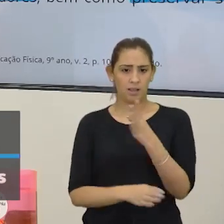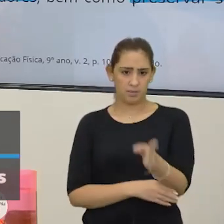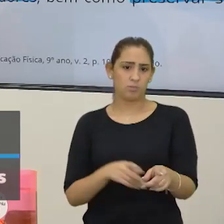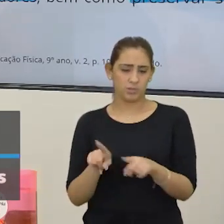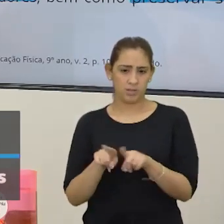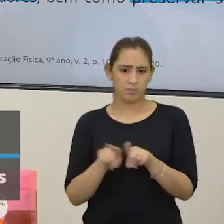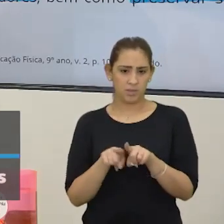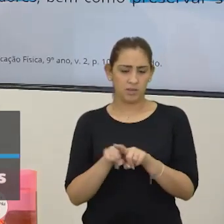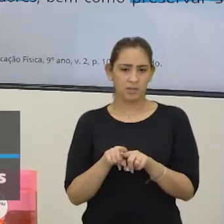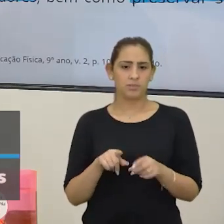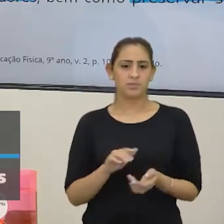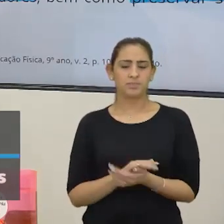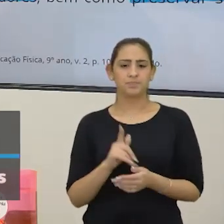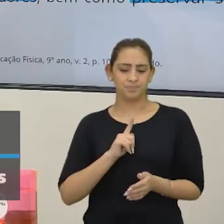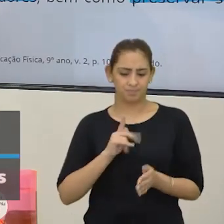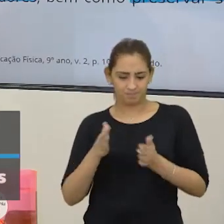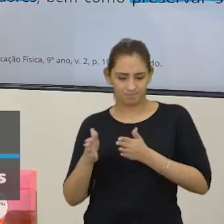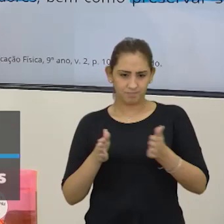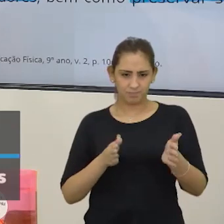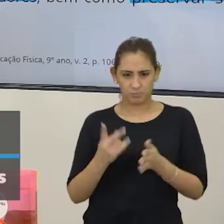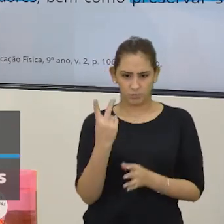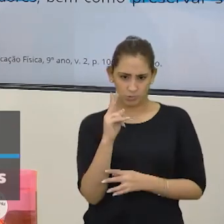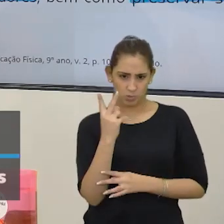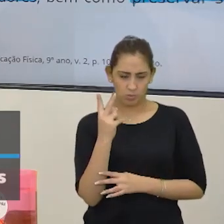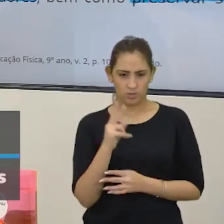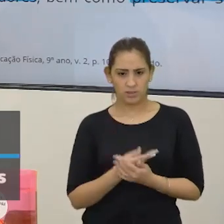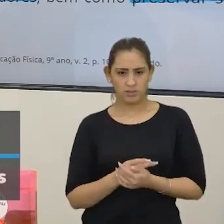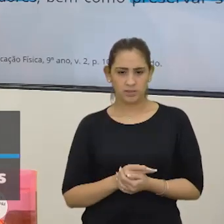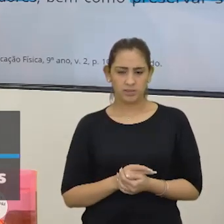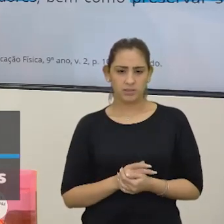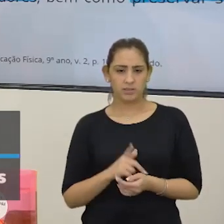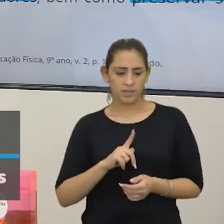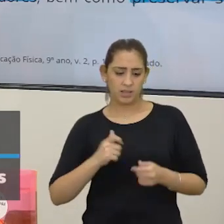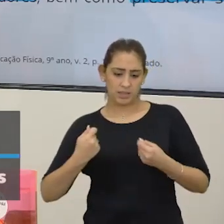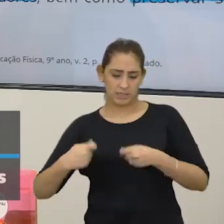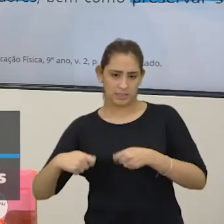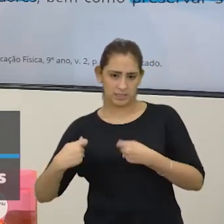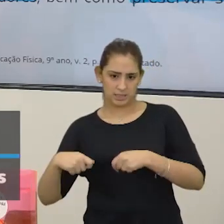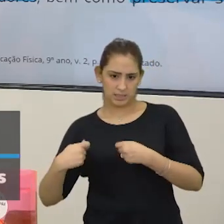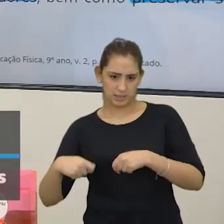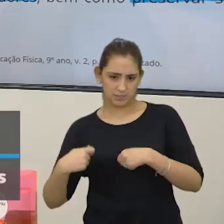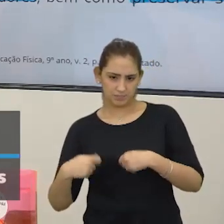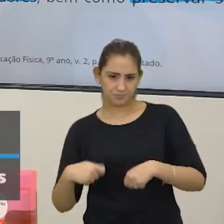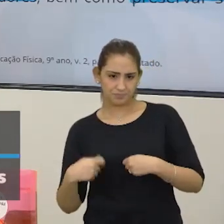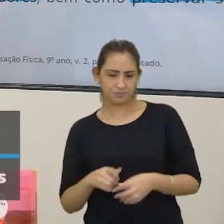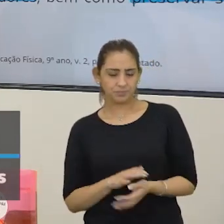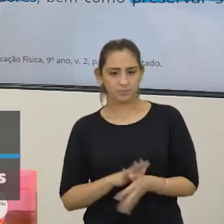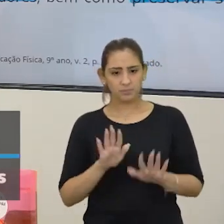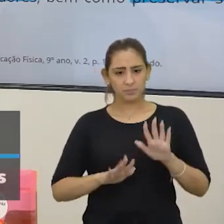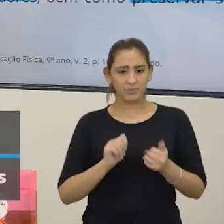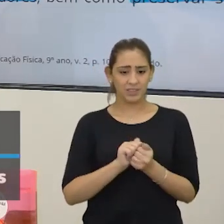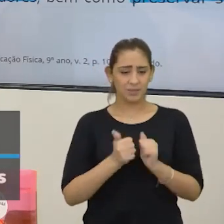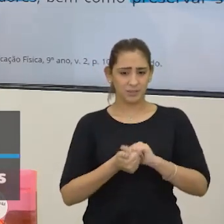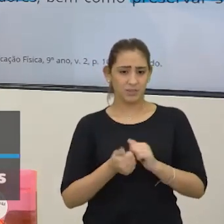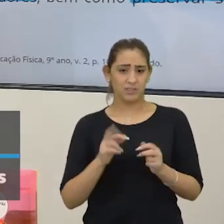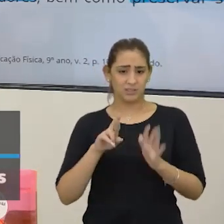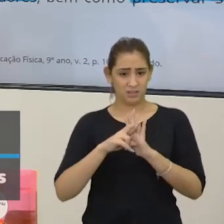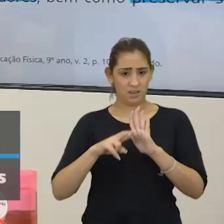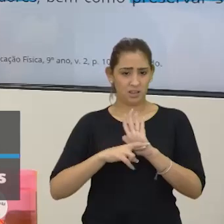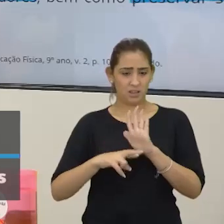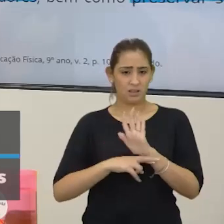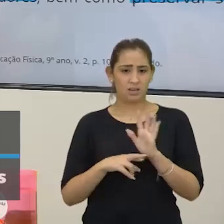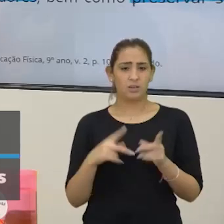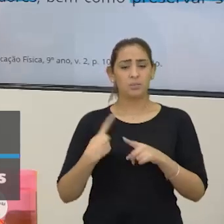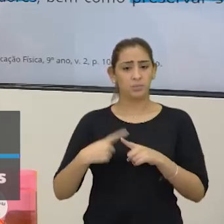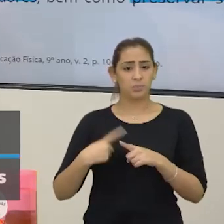tá? Mas existe bem essa aí. As necessidades, as adaptações às regras,